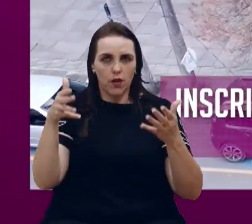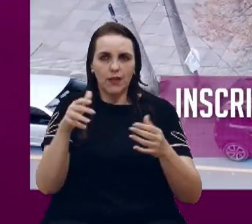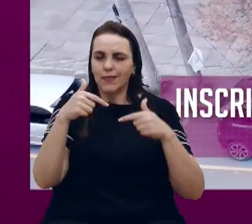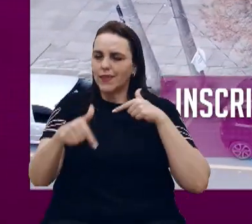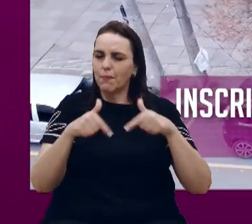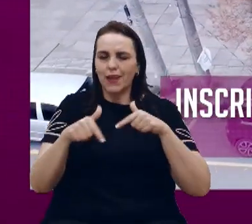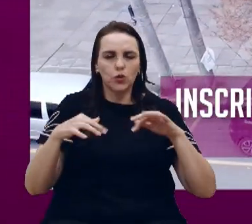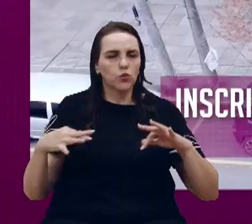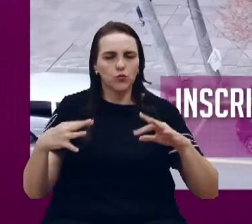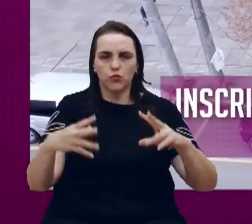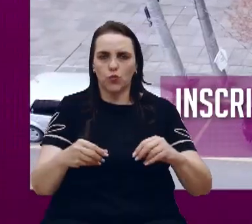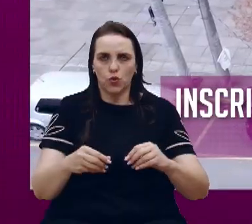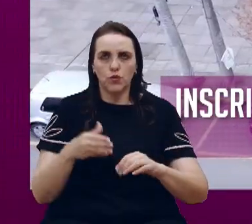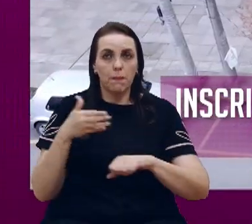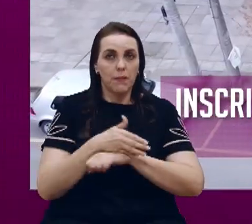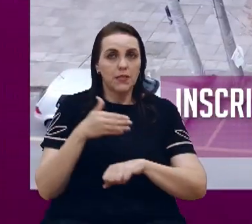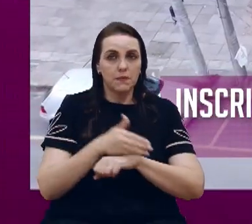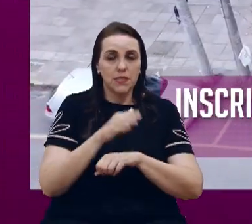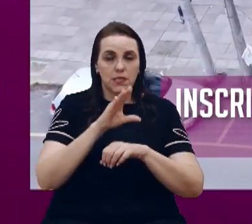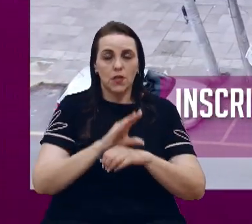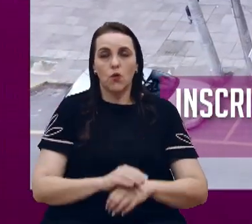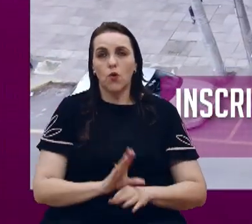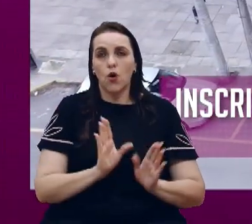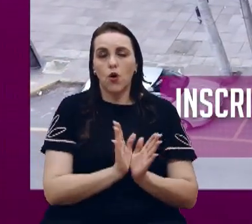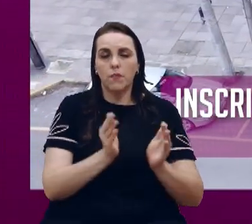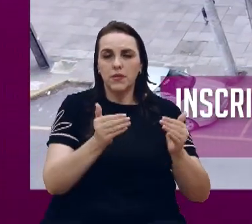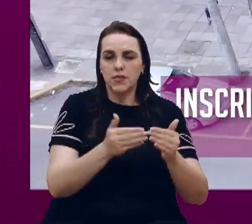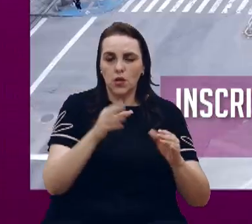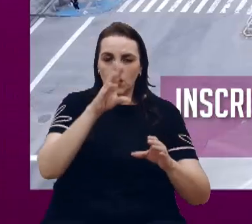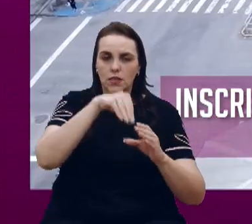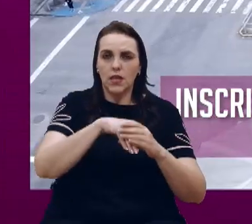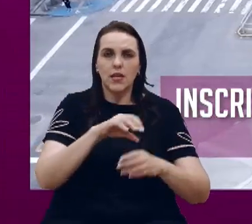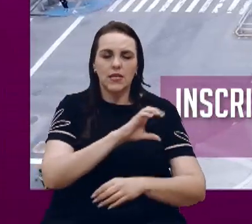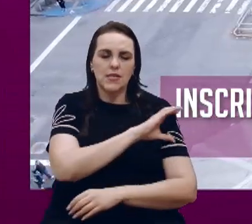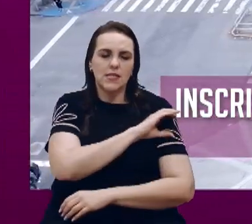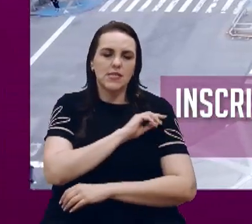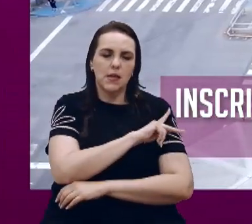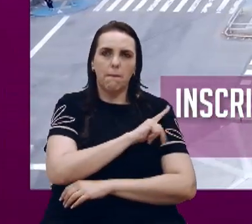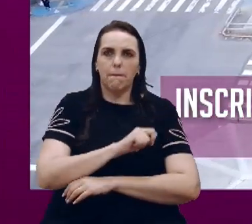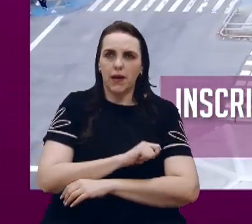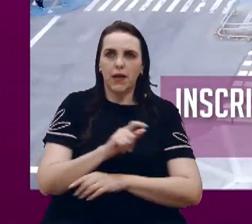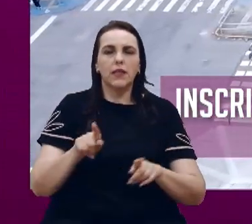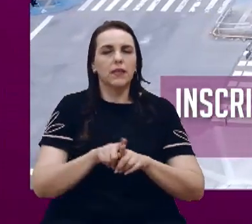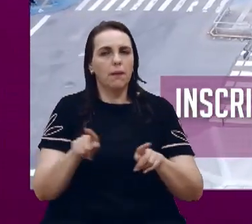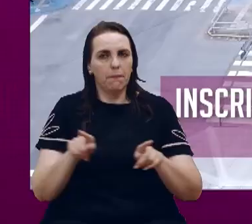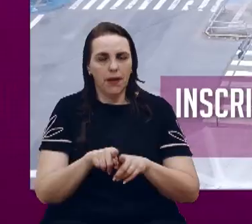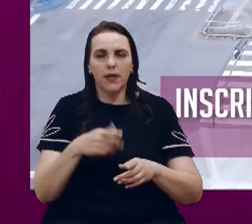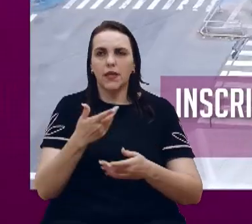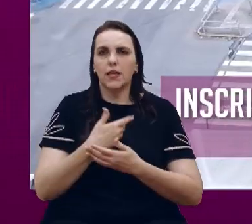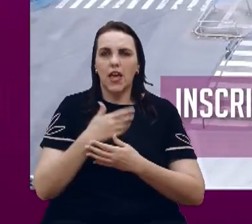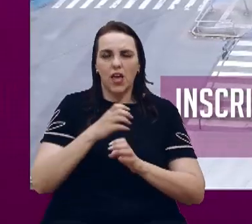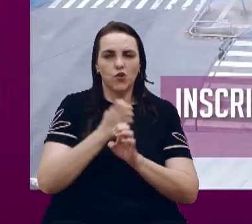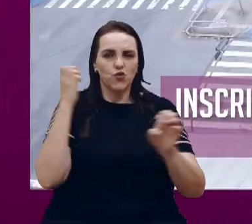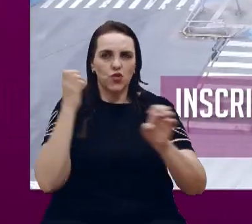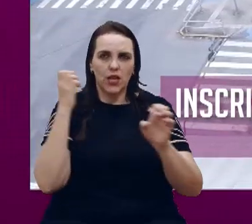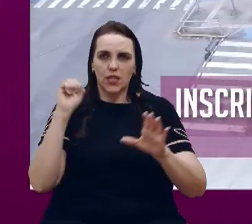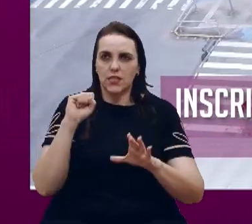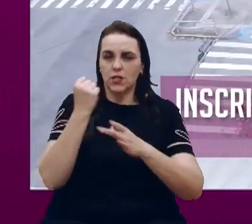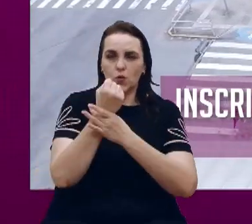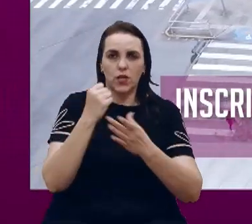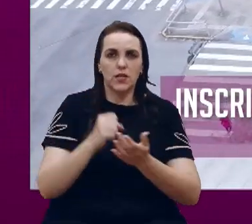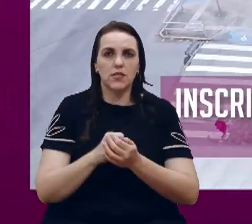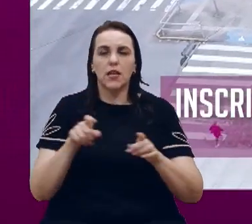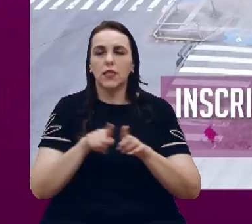geral, integrantes de Comissão Interna de Prevenção de Acidentes e Assédio, serviços especializados em Engenharia de Segurança e